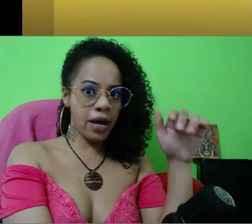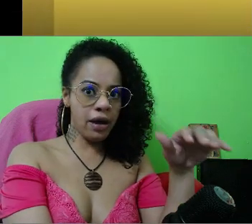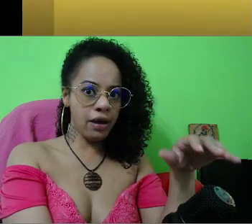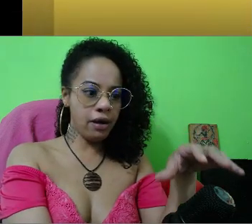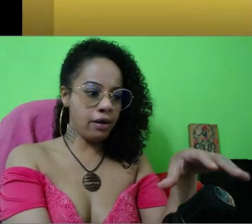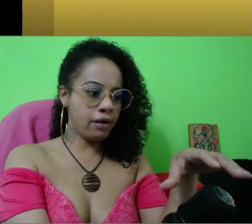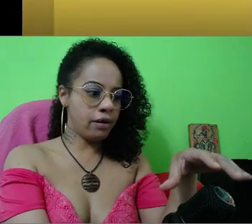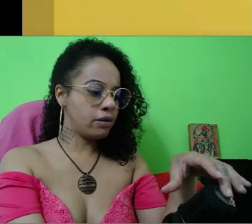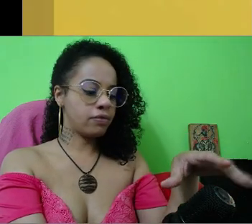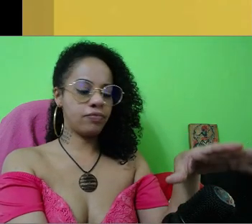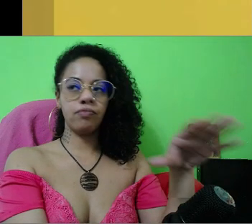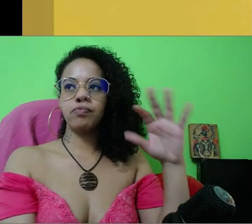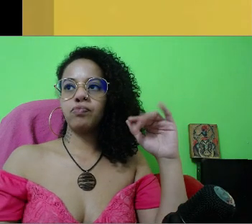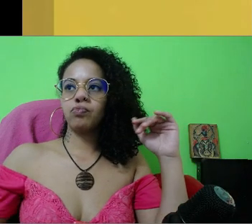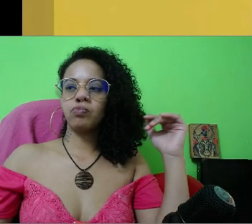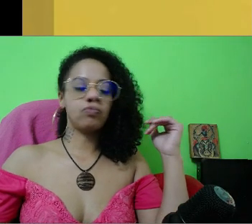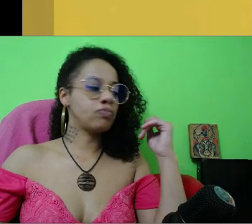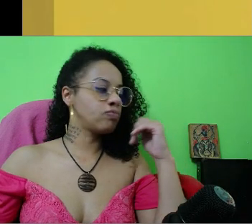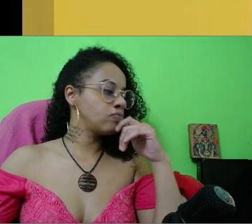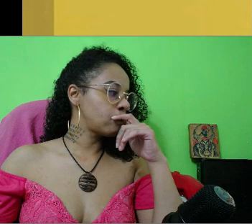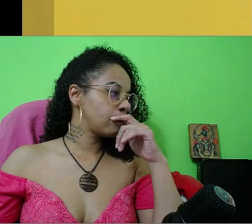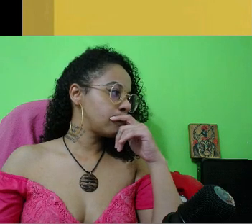eu hein